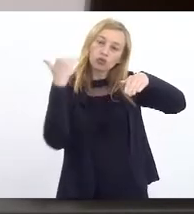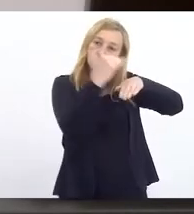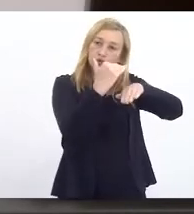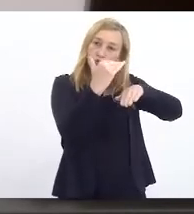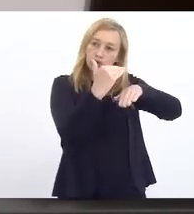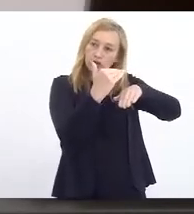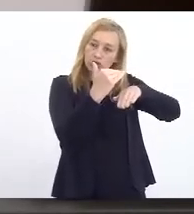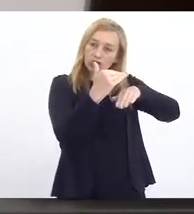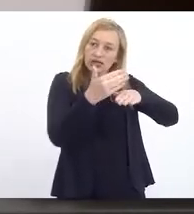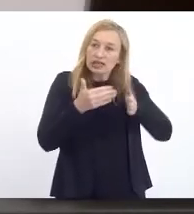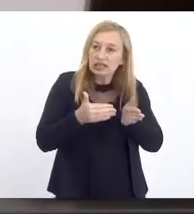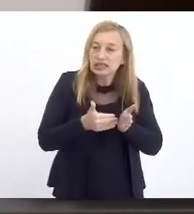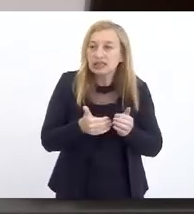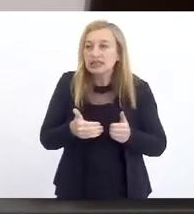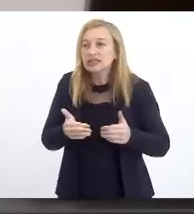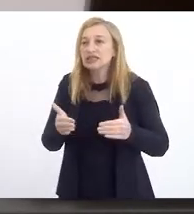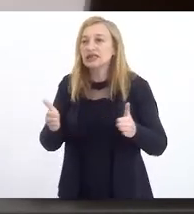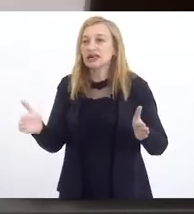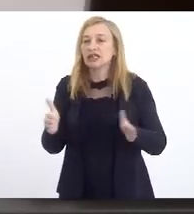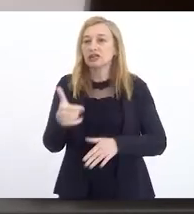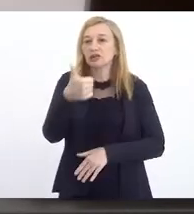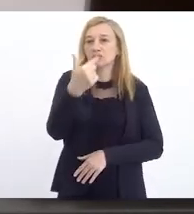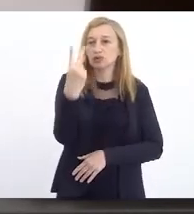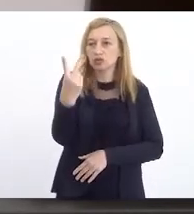abriria com 2 bilhões e 100.